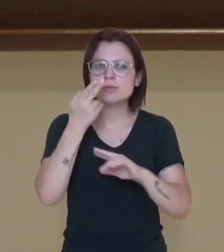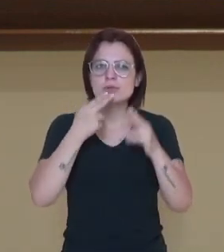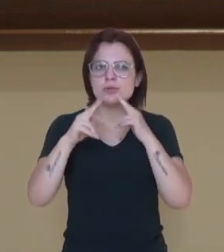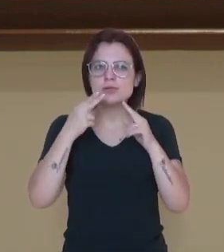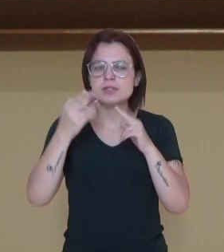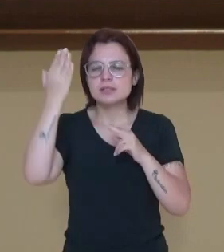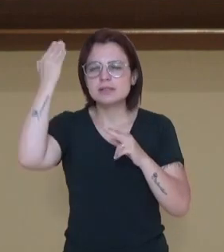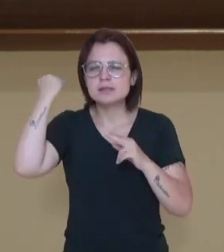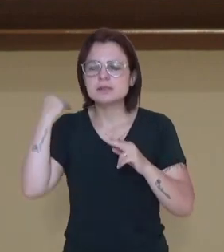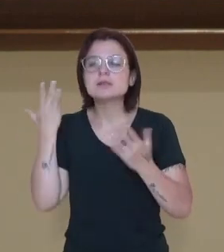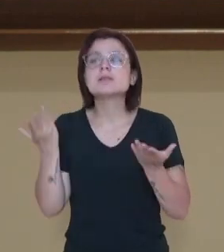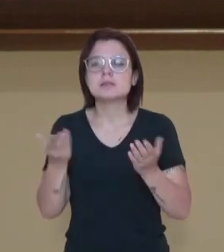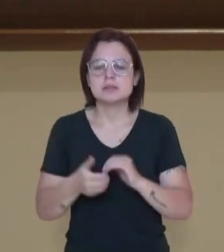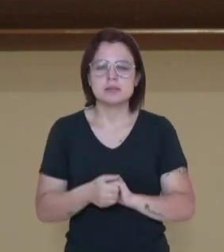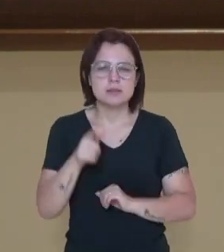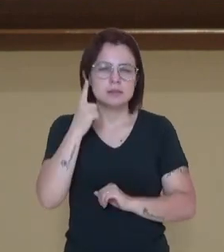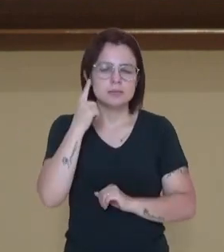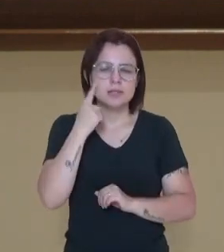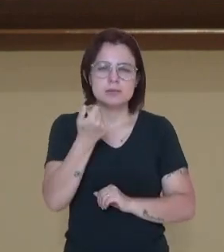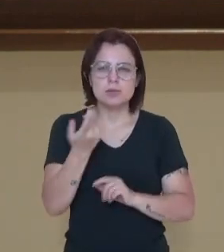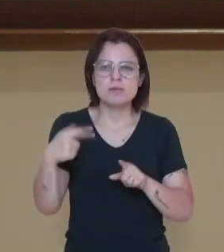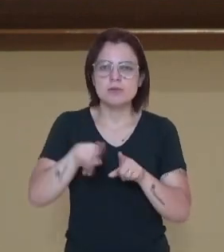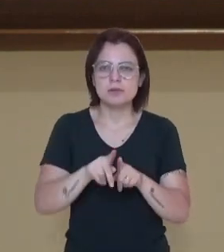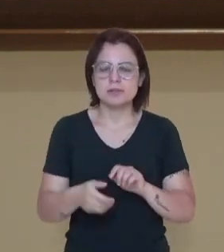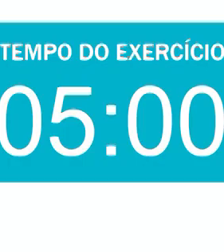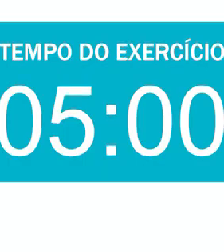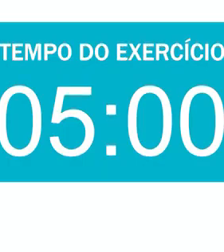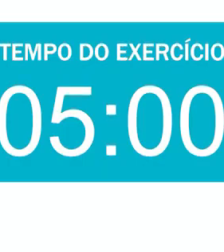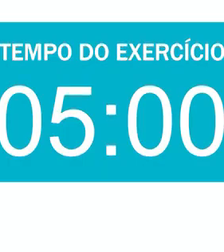tempos primitivos? Pense e eu já volto.